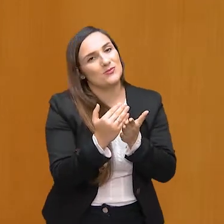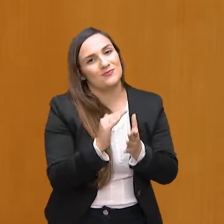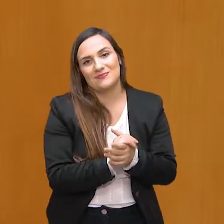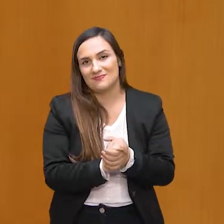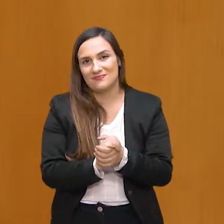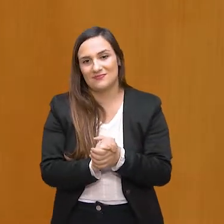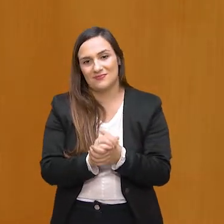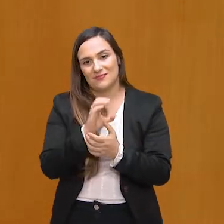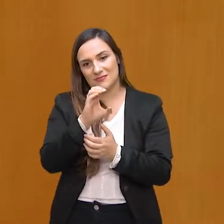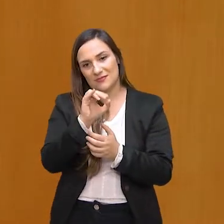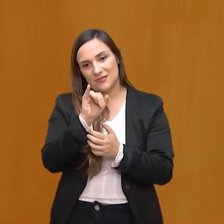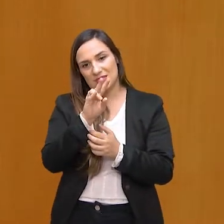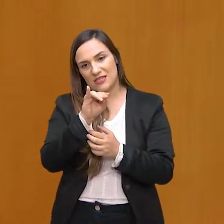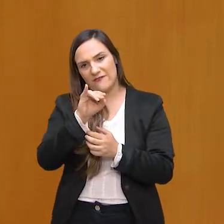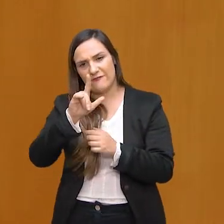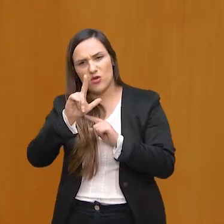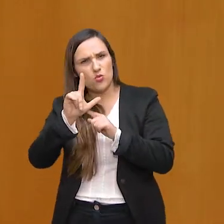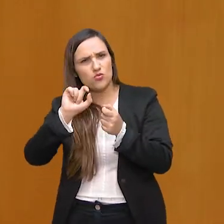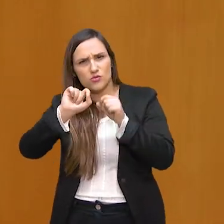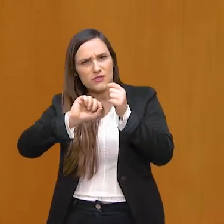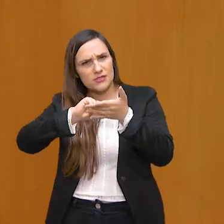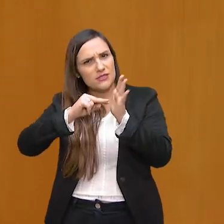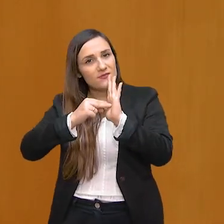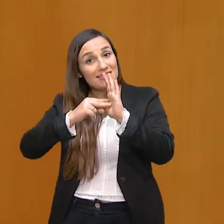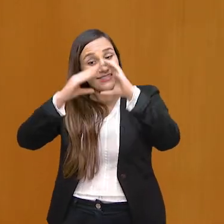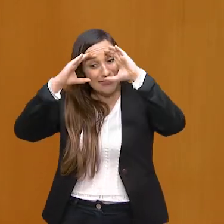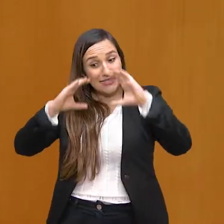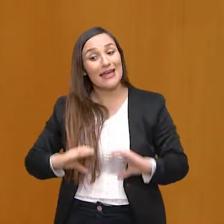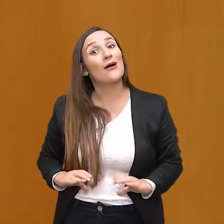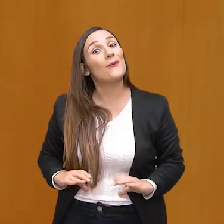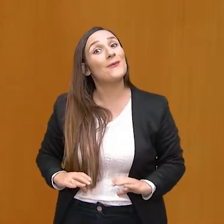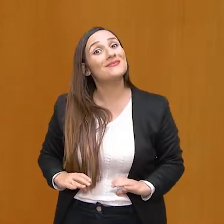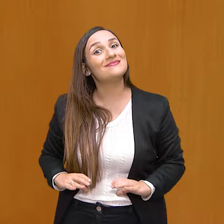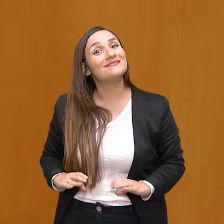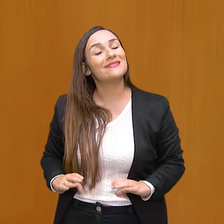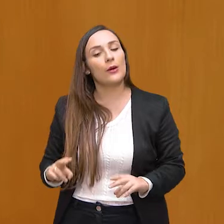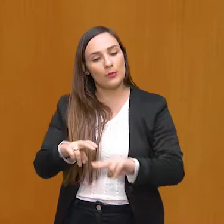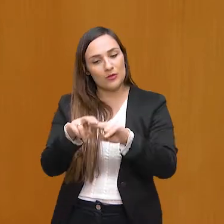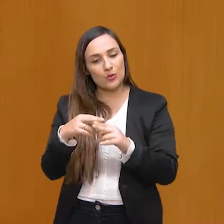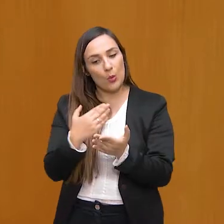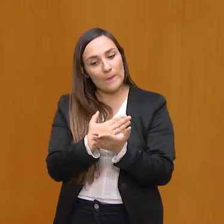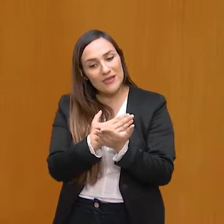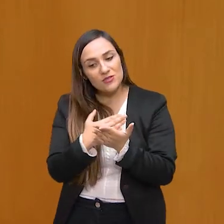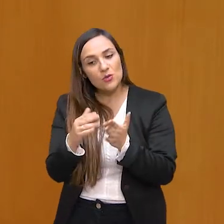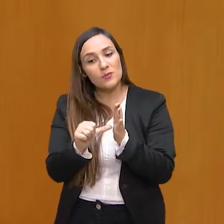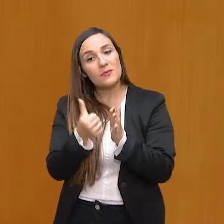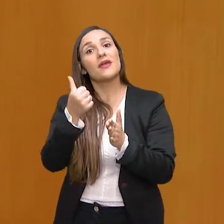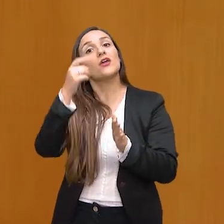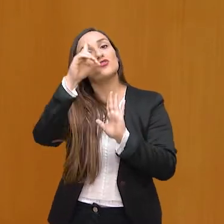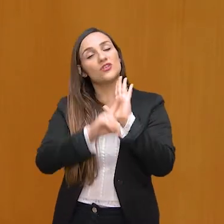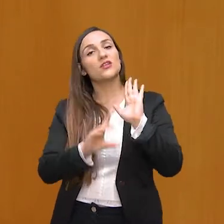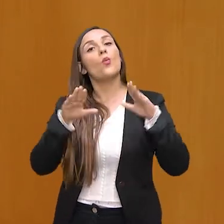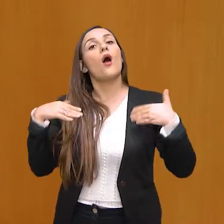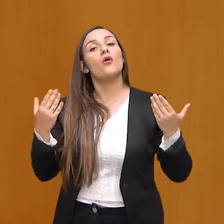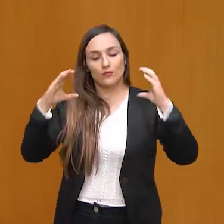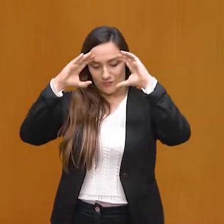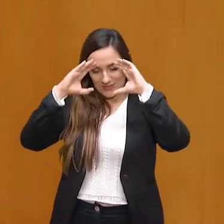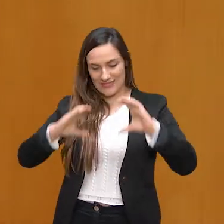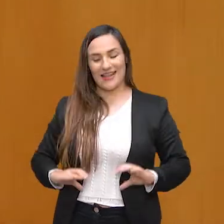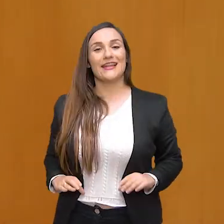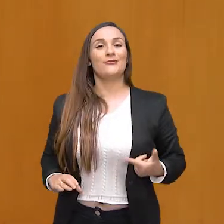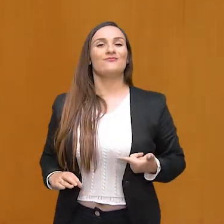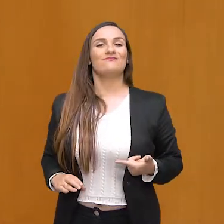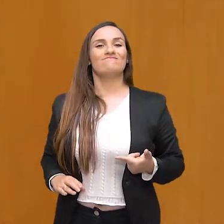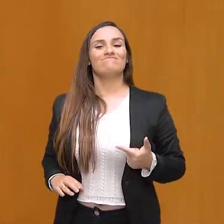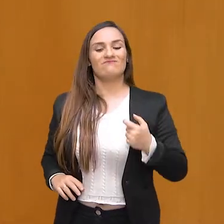né? O direito civil vem de civis, cidadão. Então, os primeiros direitos que surgiram foram direitos